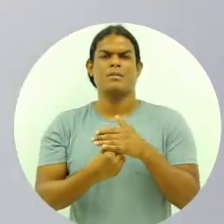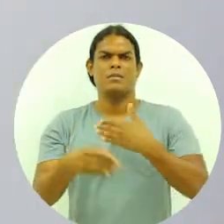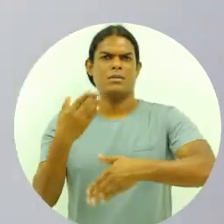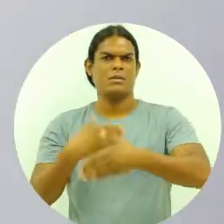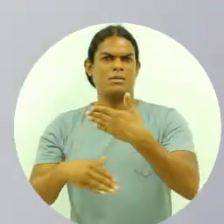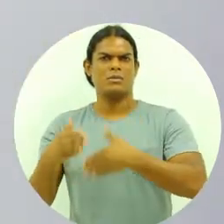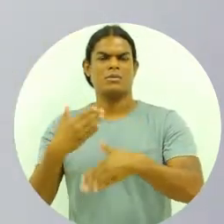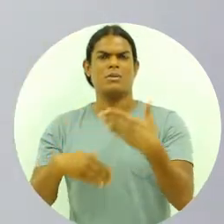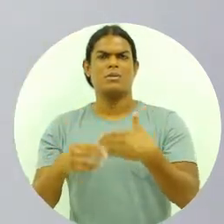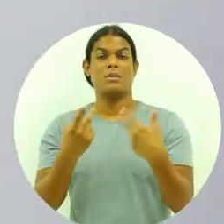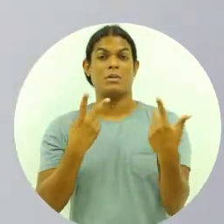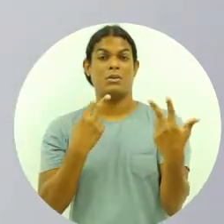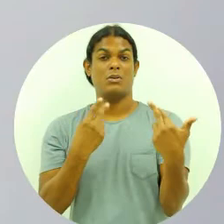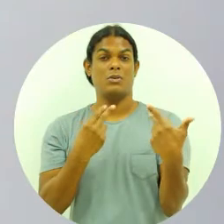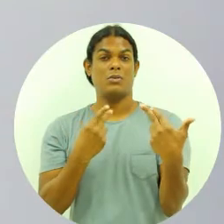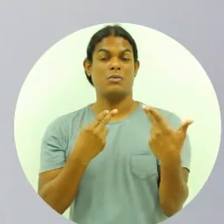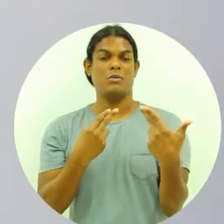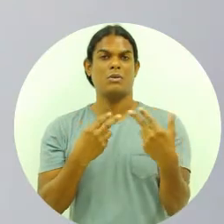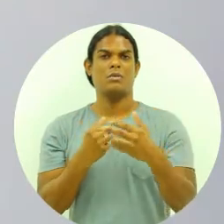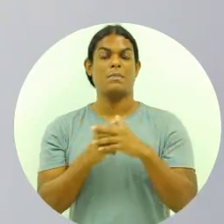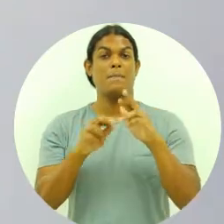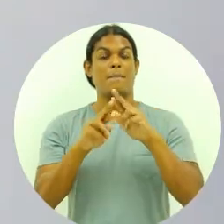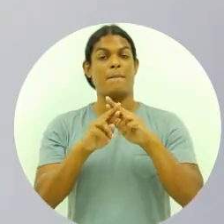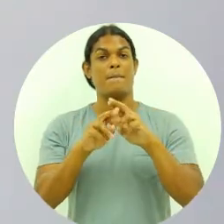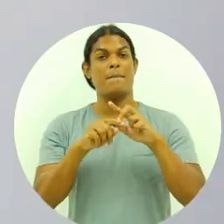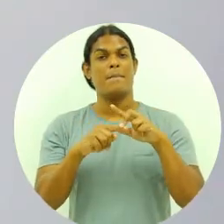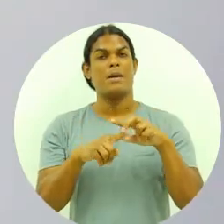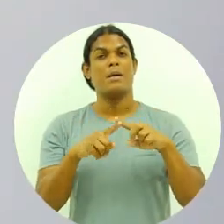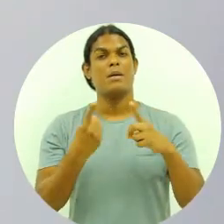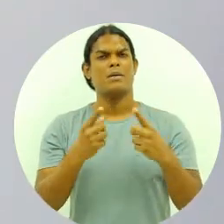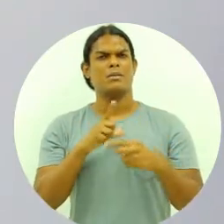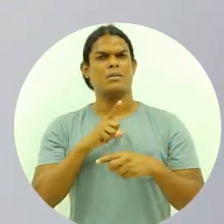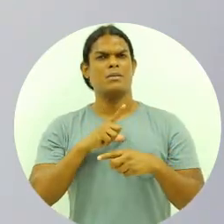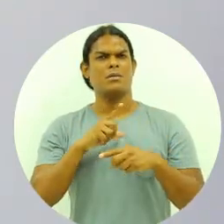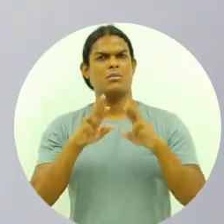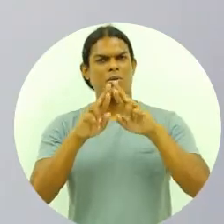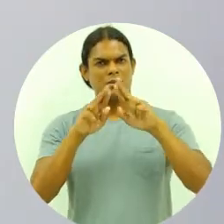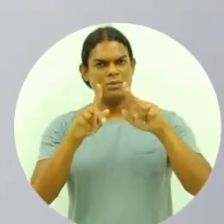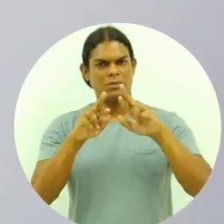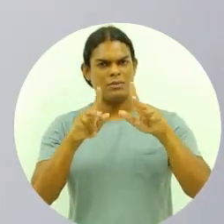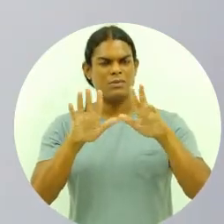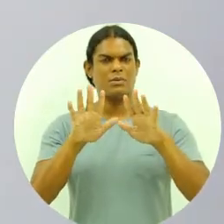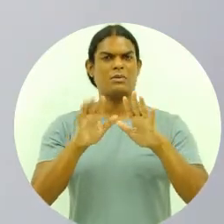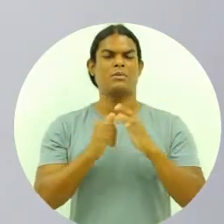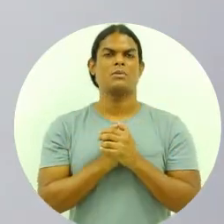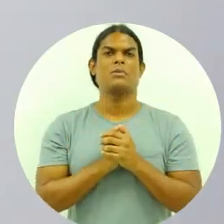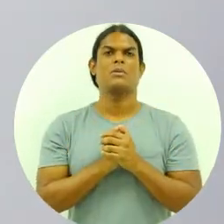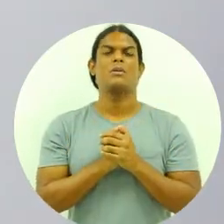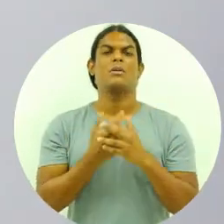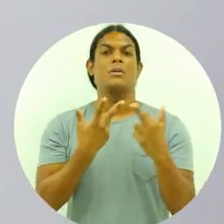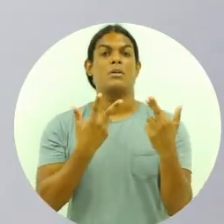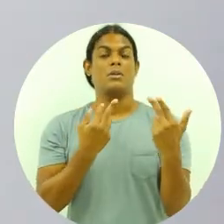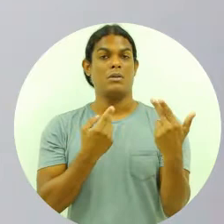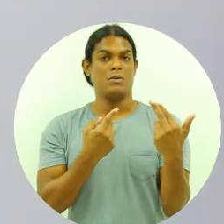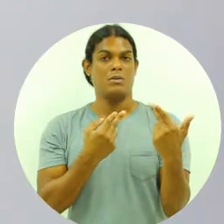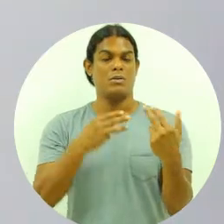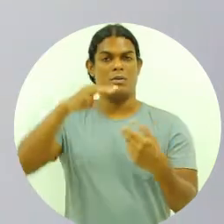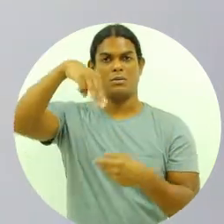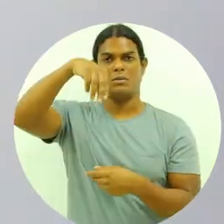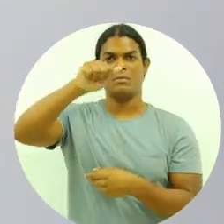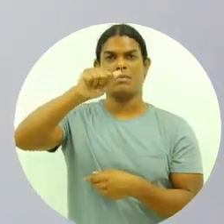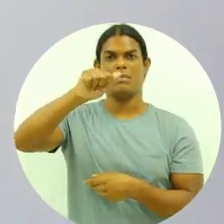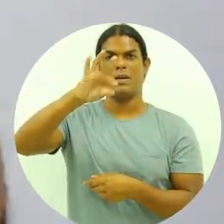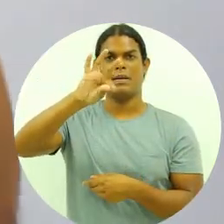diferença entre igualdade material e igualdade formal. Você sabe distinguir? Bem, é fácil. A igualdade material é aquela